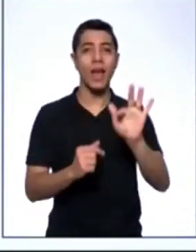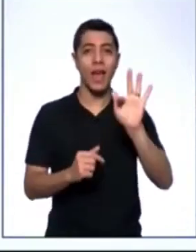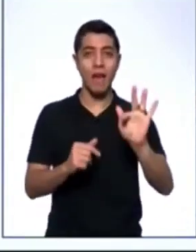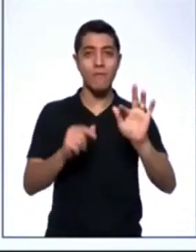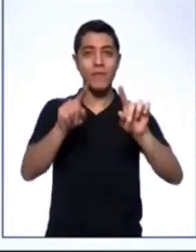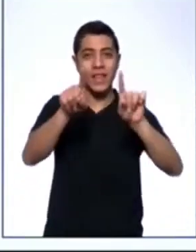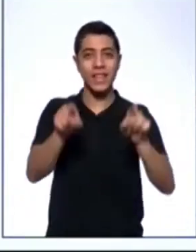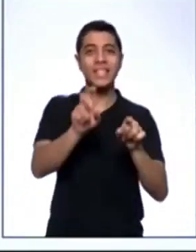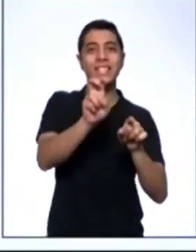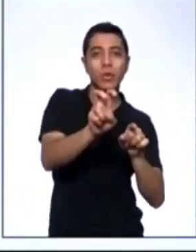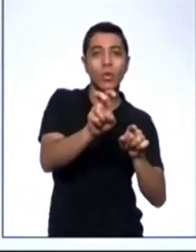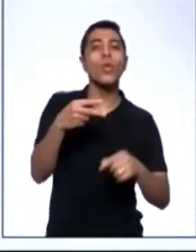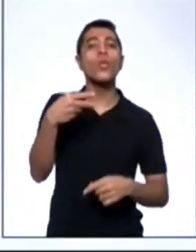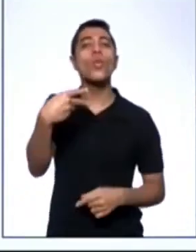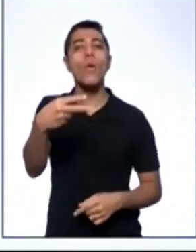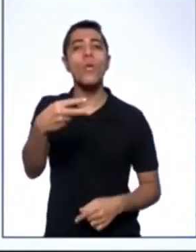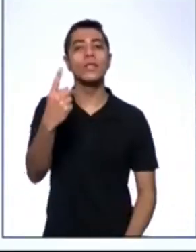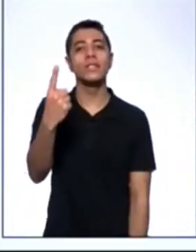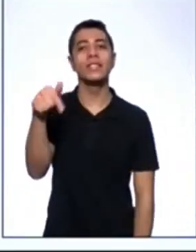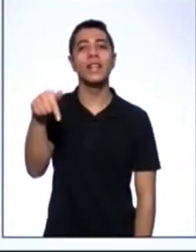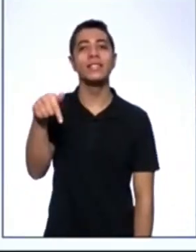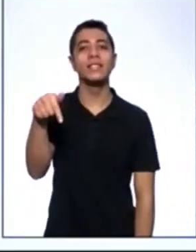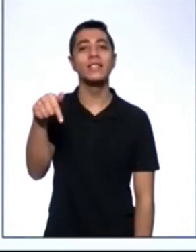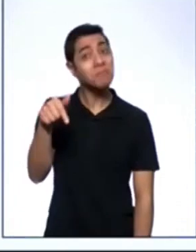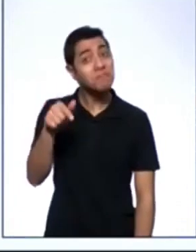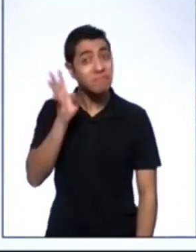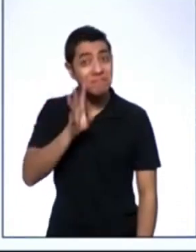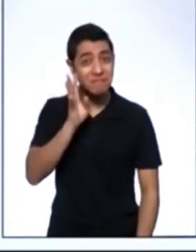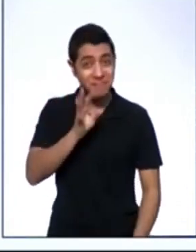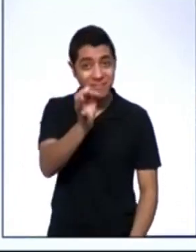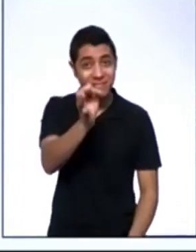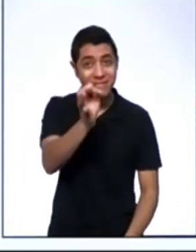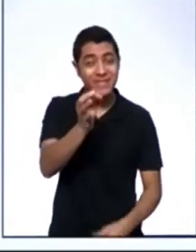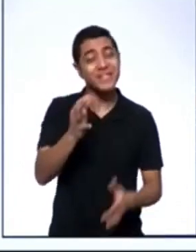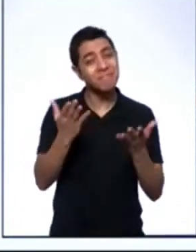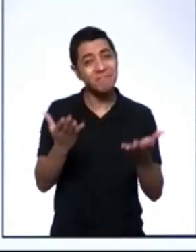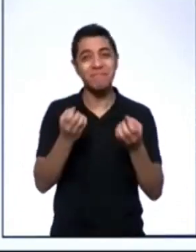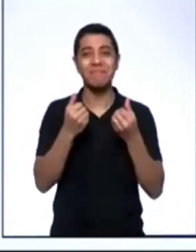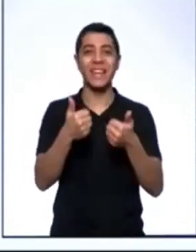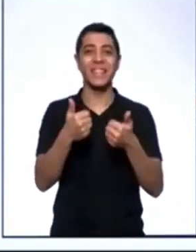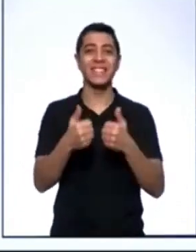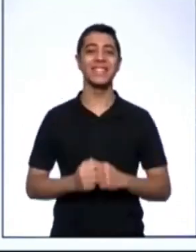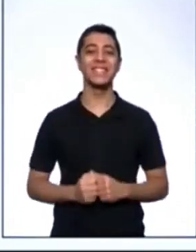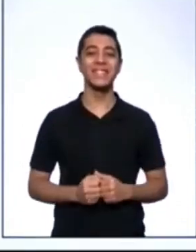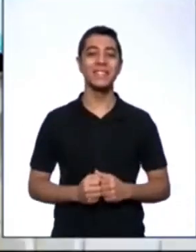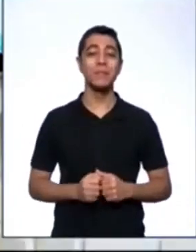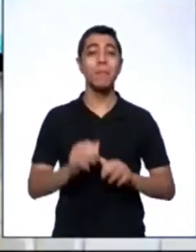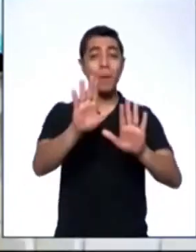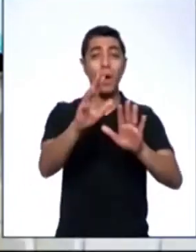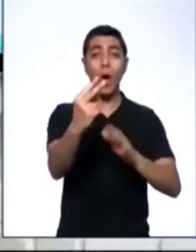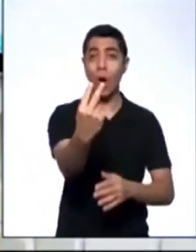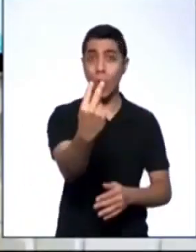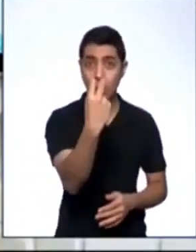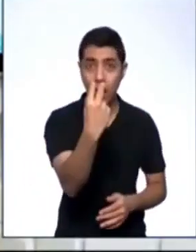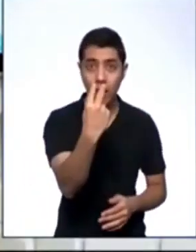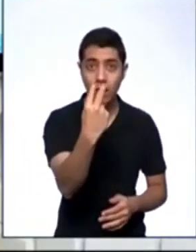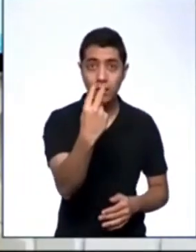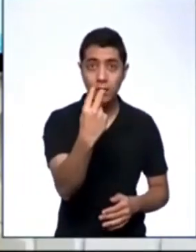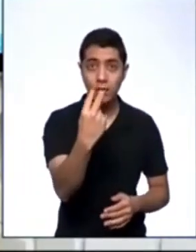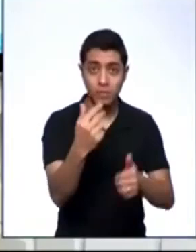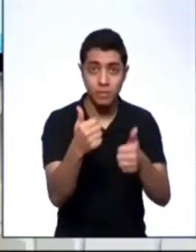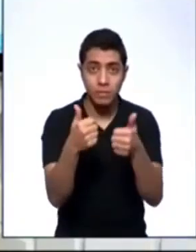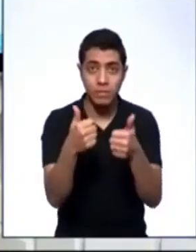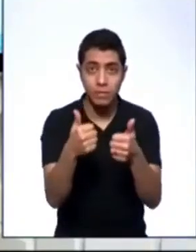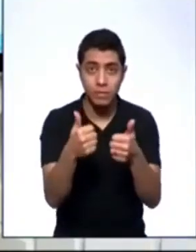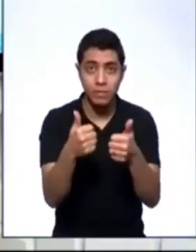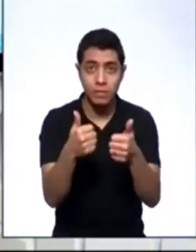não fd5 deu 17 tudo bem agora ó olha aqui para mim tá